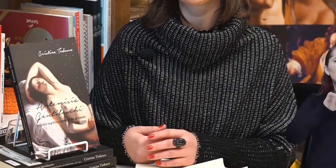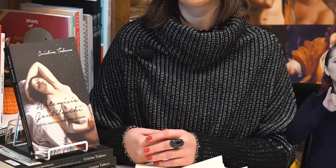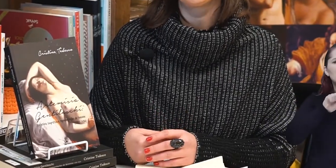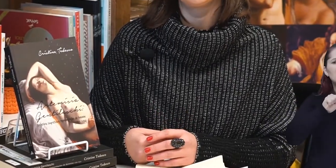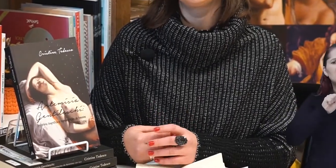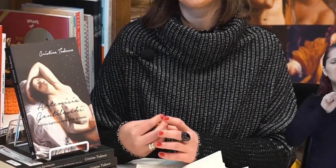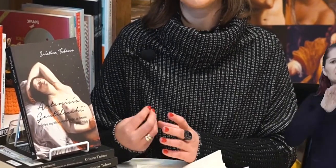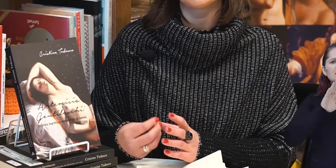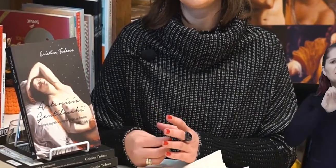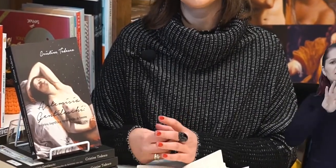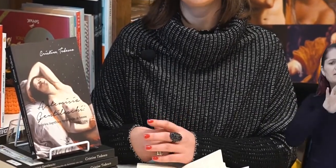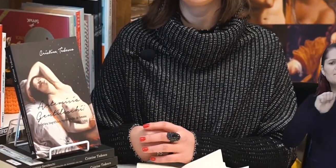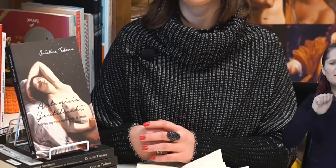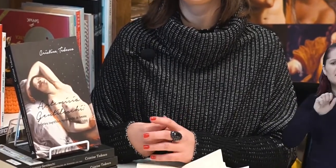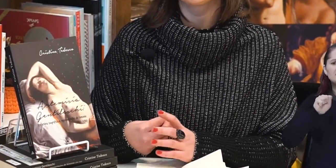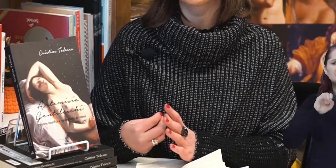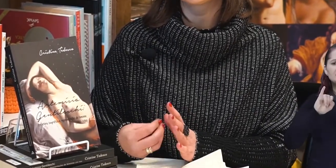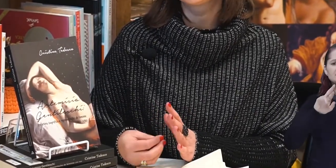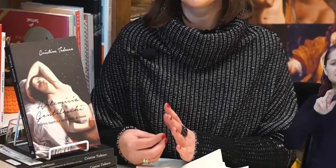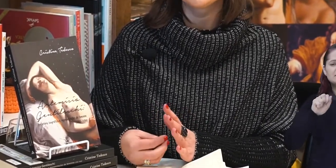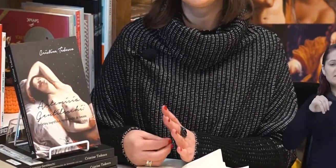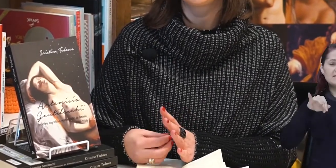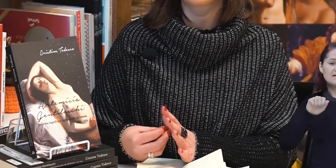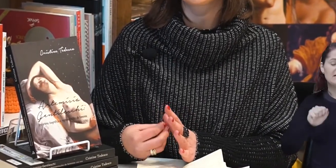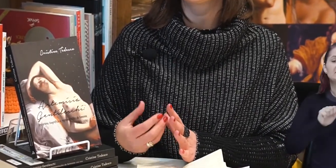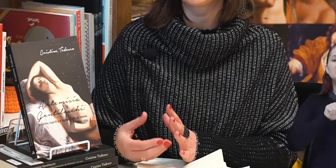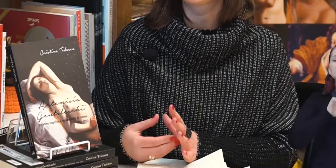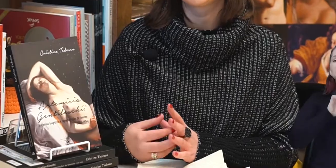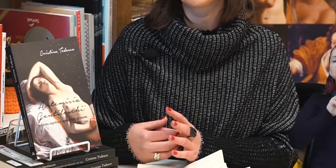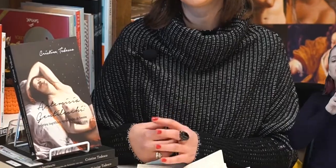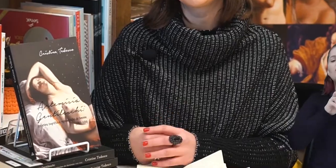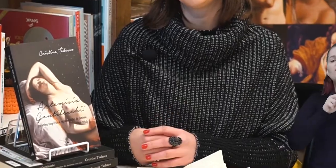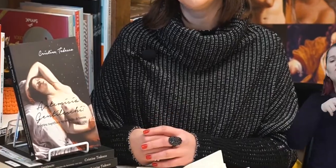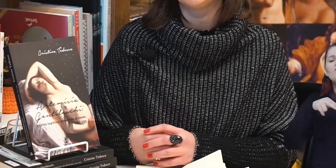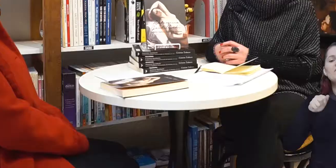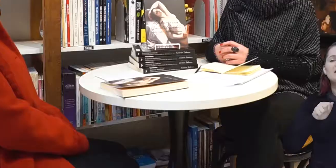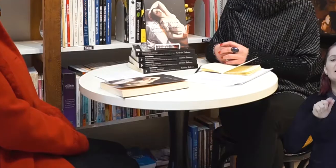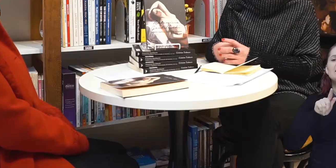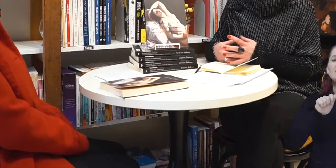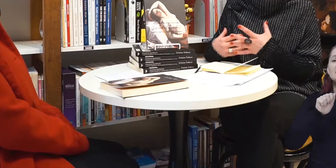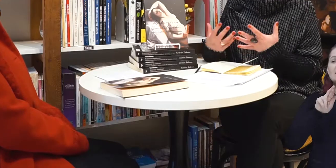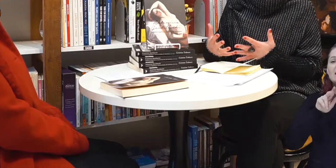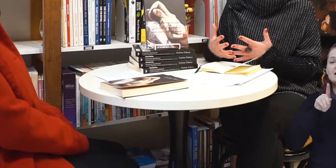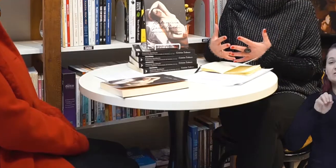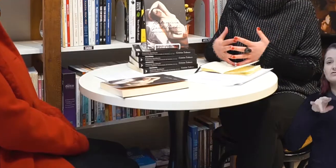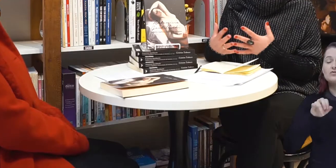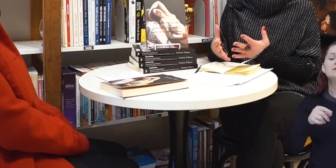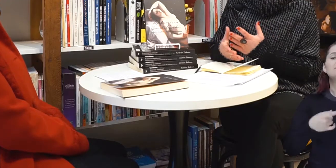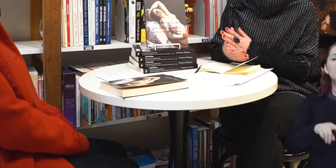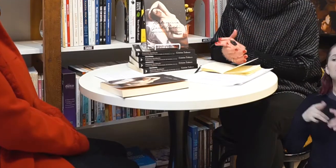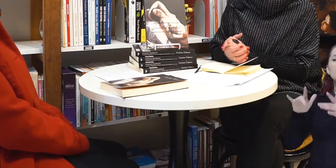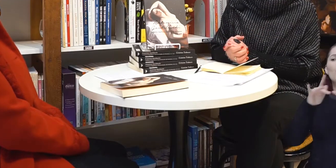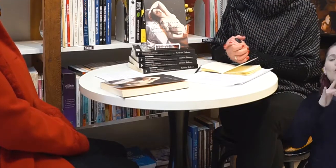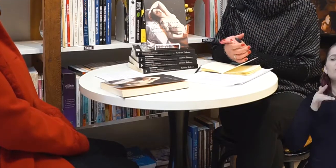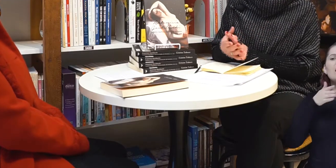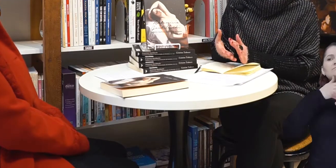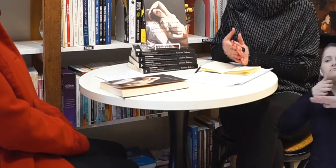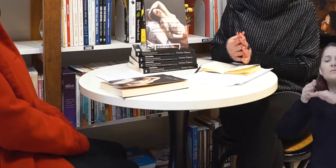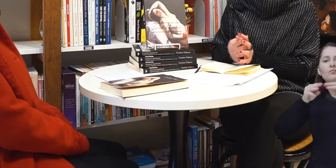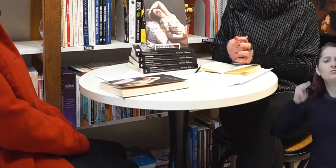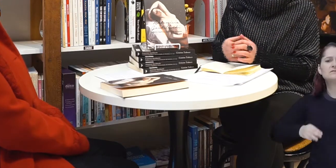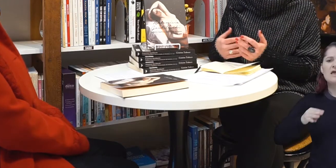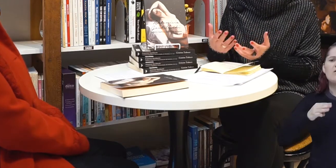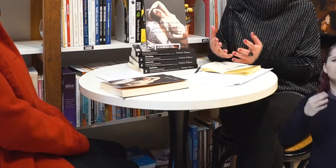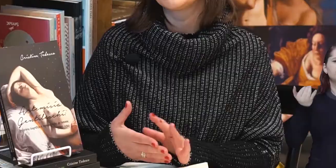pintoras, como a Elisabetta Sirani, a Giovanna Garzoni, que foram contemporâneas da Artemisia. Então, no contato com as fontes e com